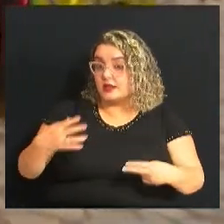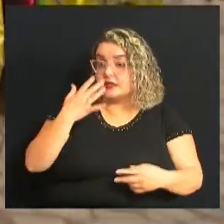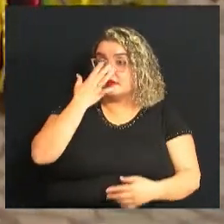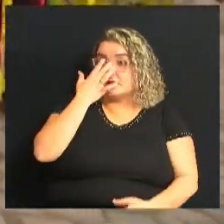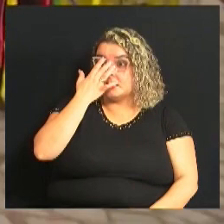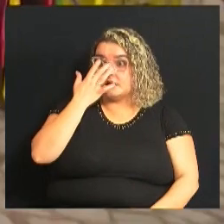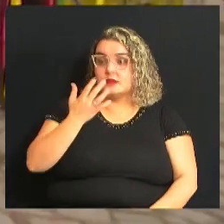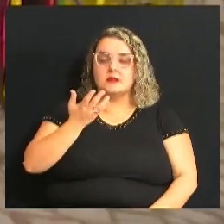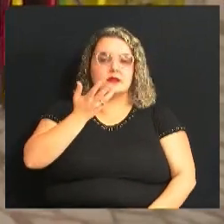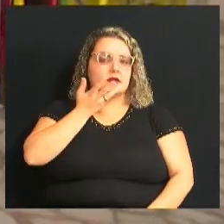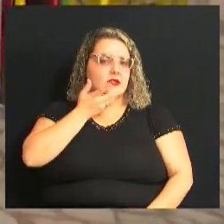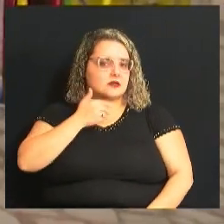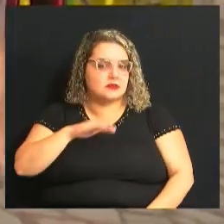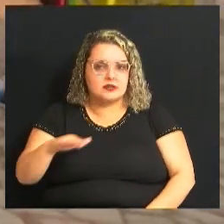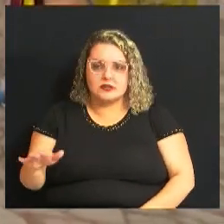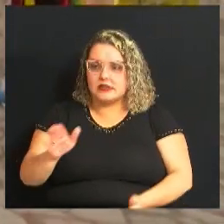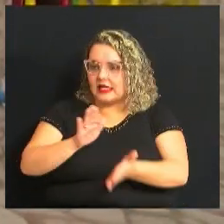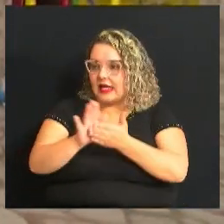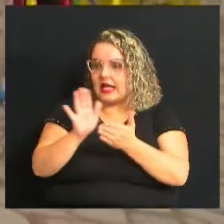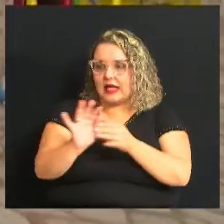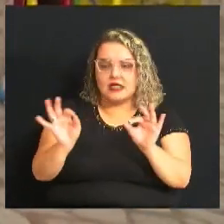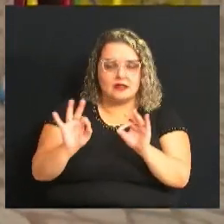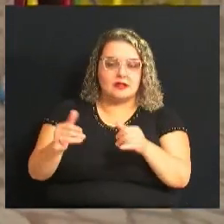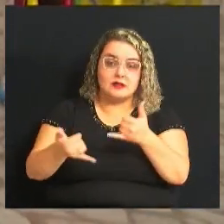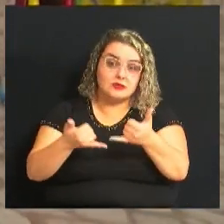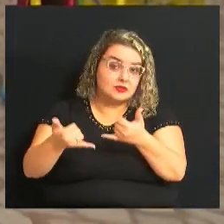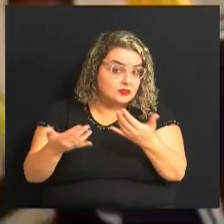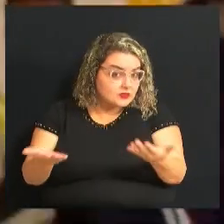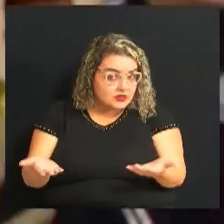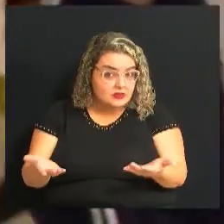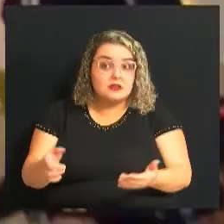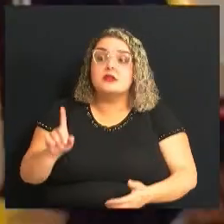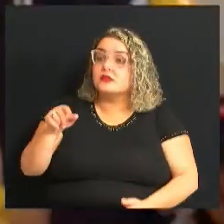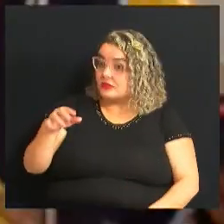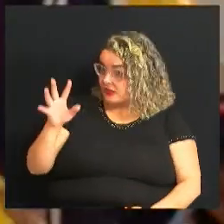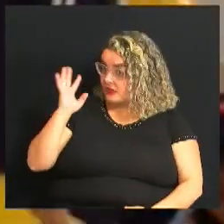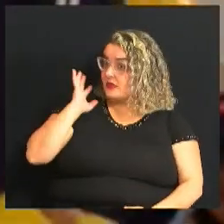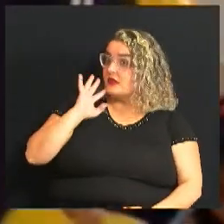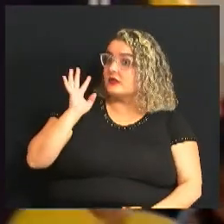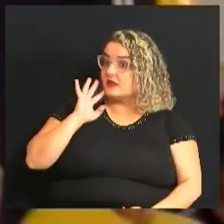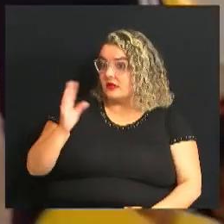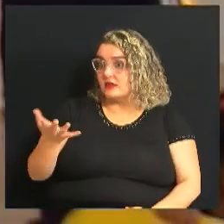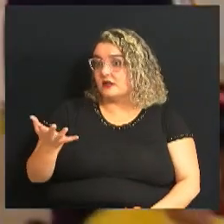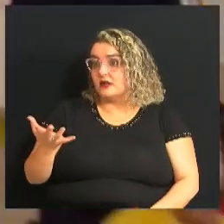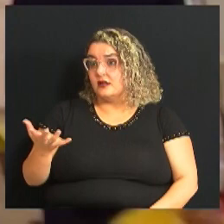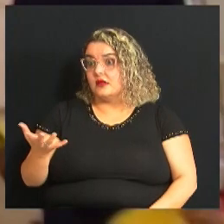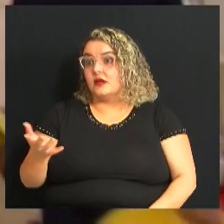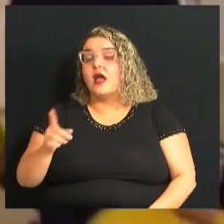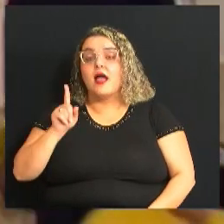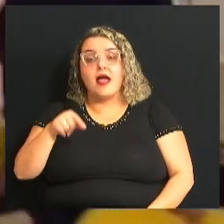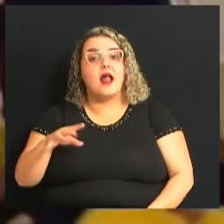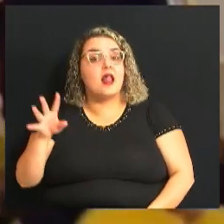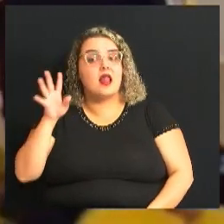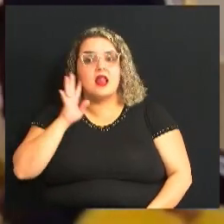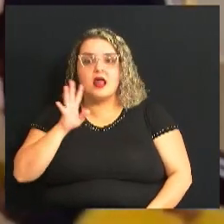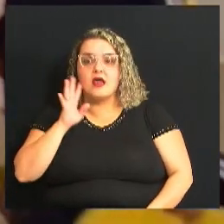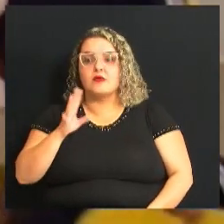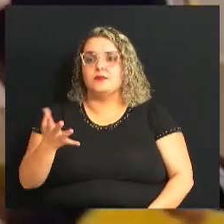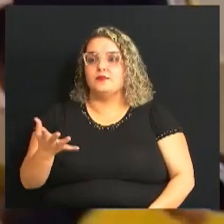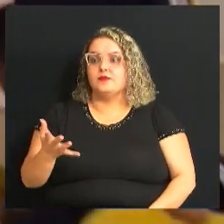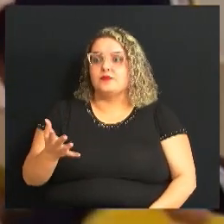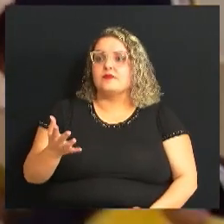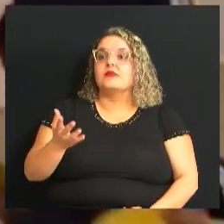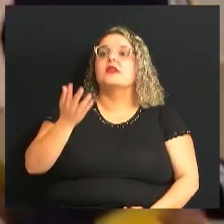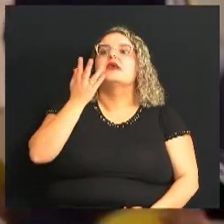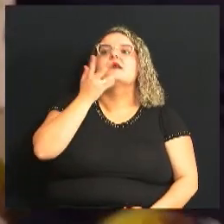gastam nada, né, com esses brinquedos. Né? Isso que é bacana, né? Isso é muito legal. Não, e a criançada se divertindo